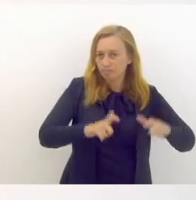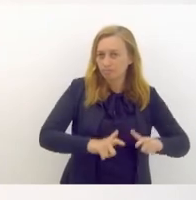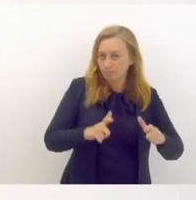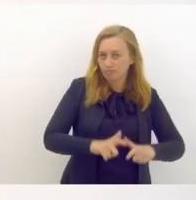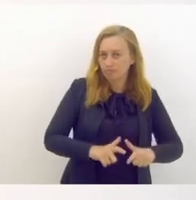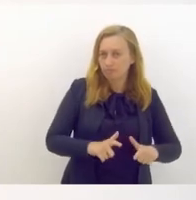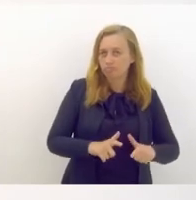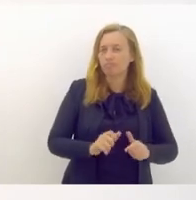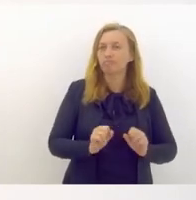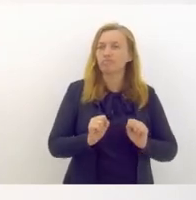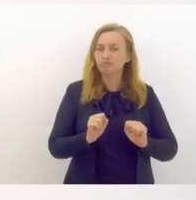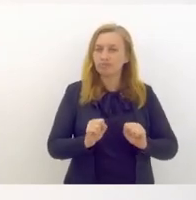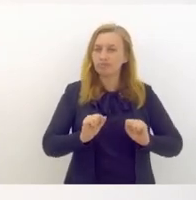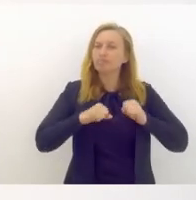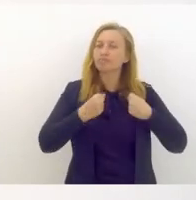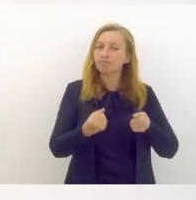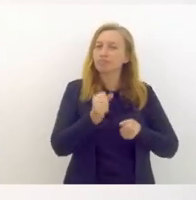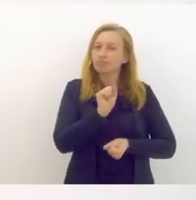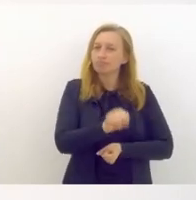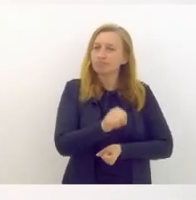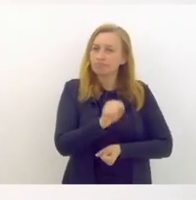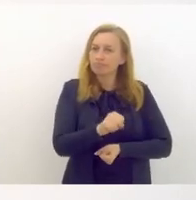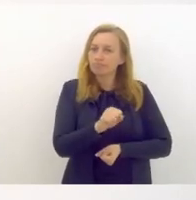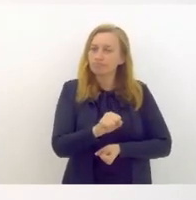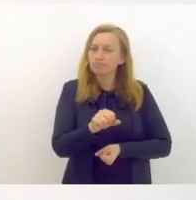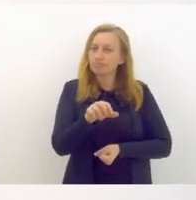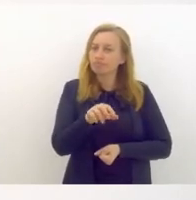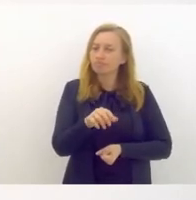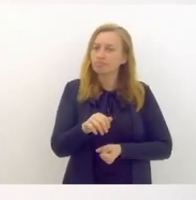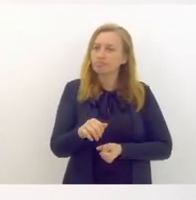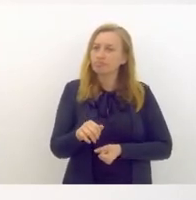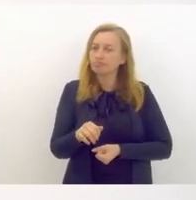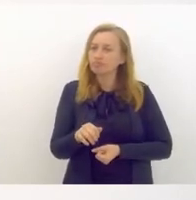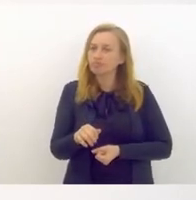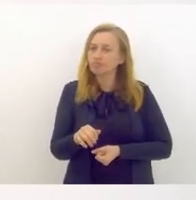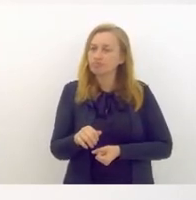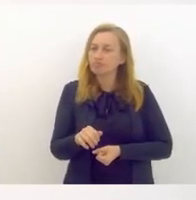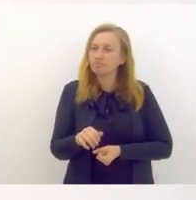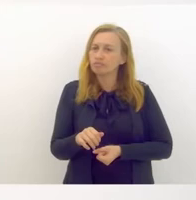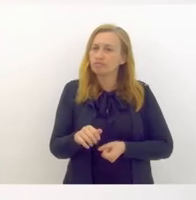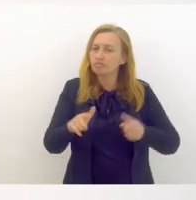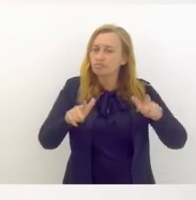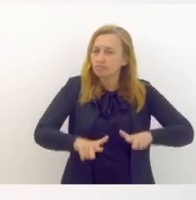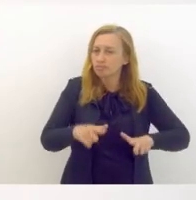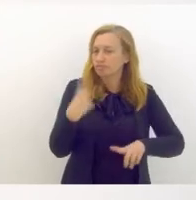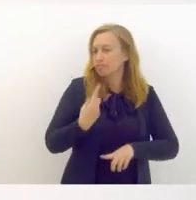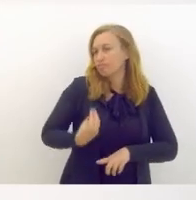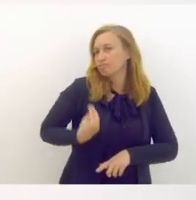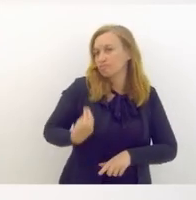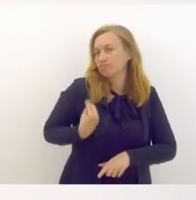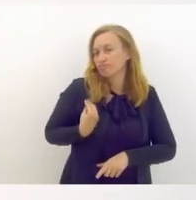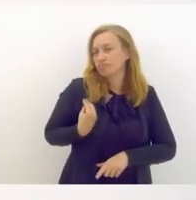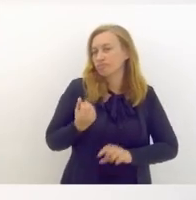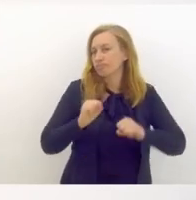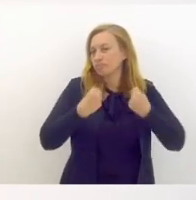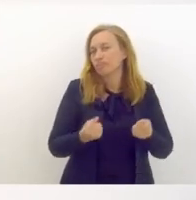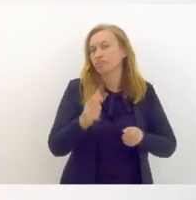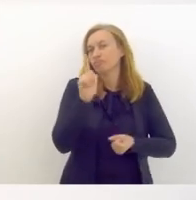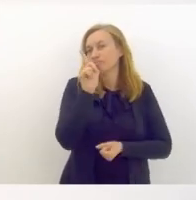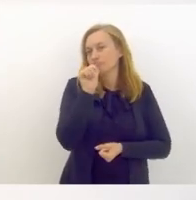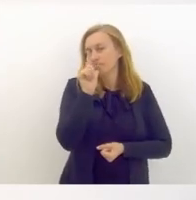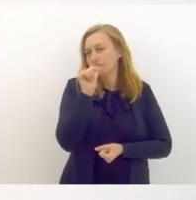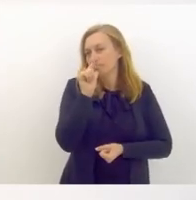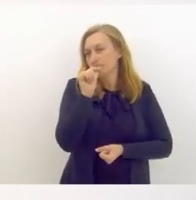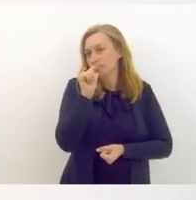e que a gente possa defender o rio, que aqui a gente está defendendo a água. A água é um